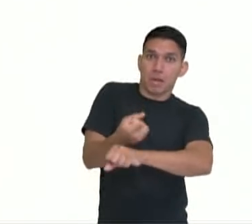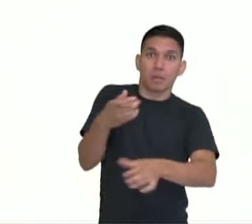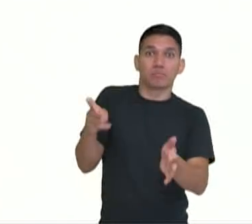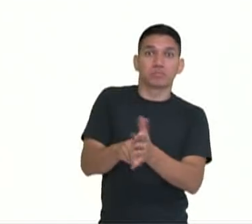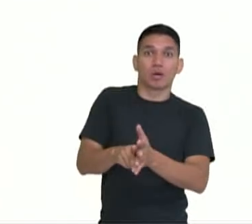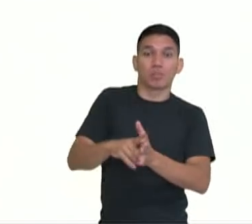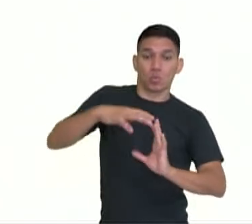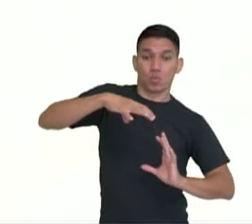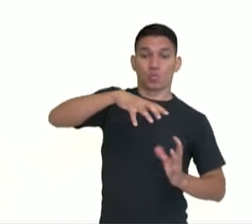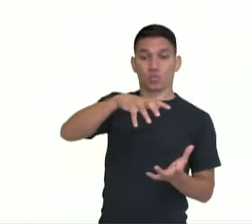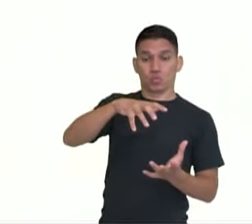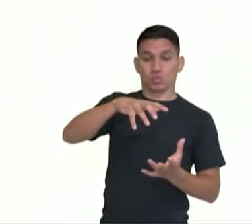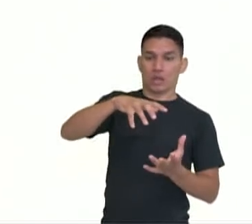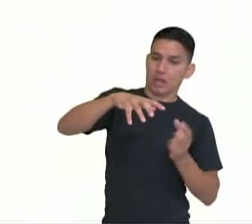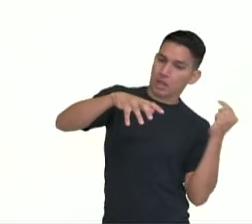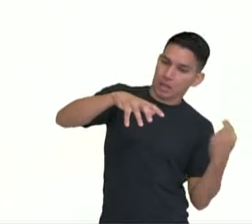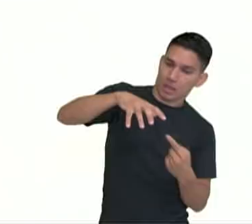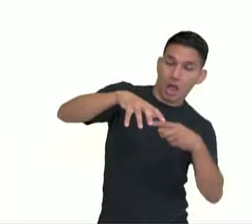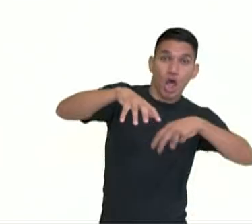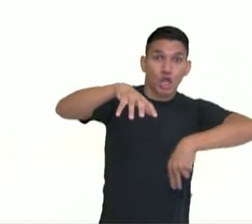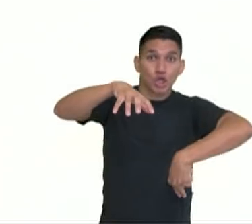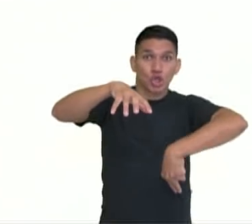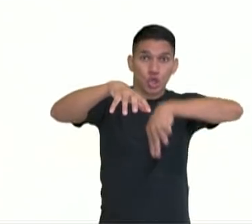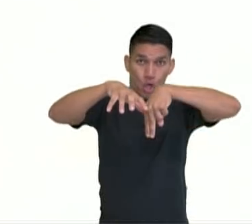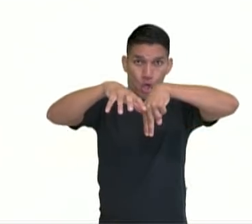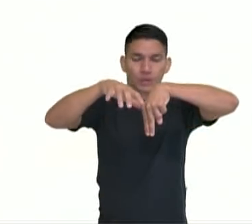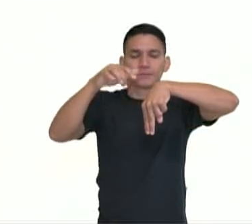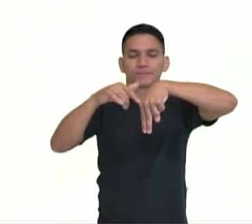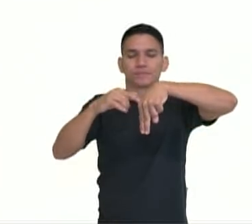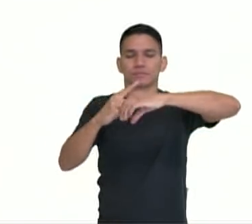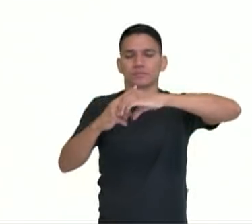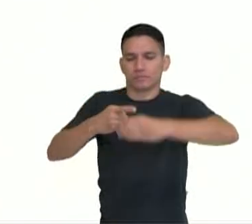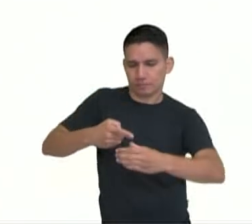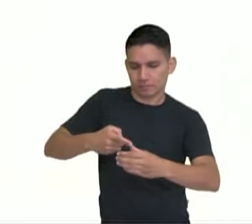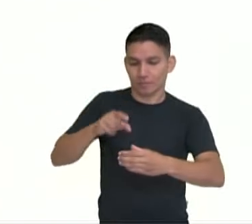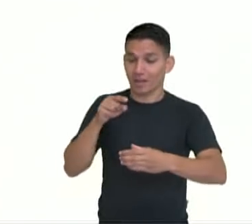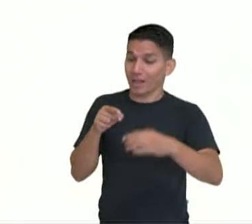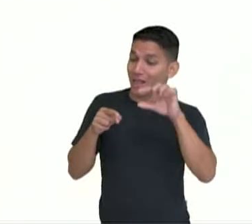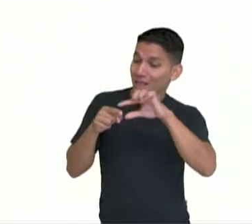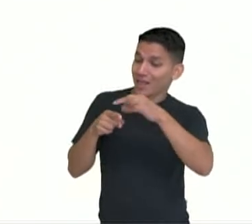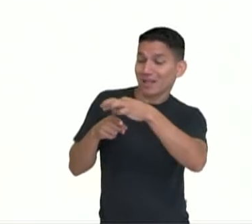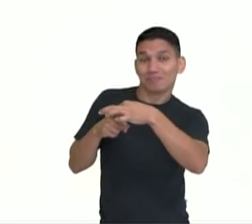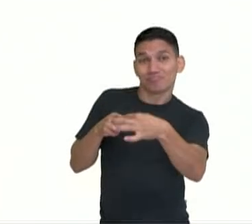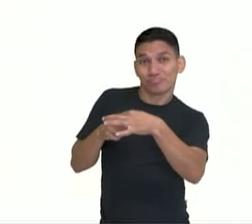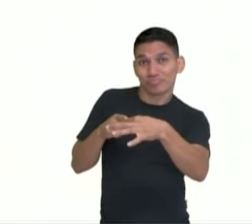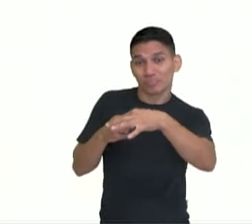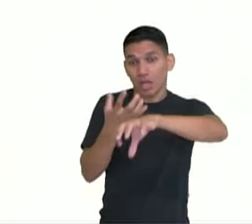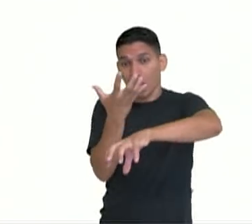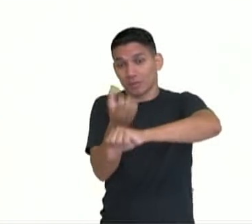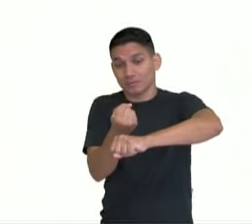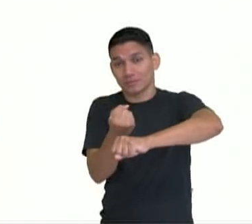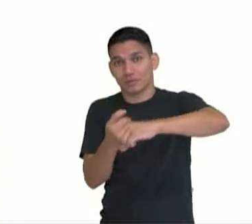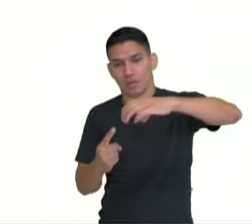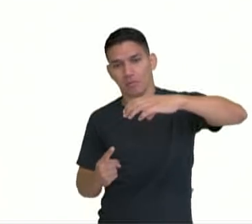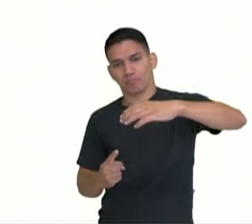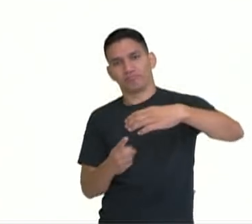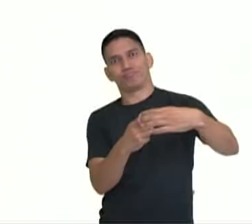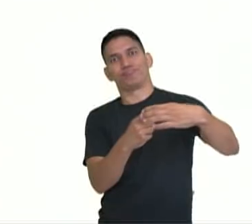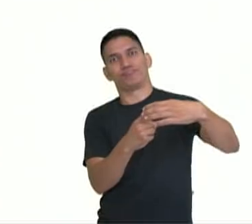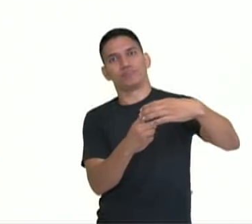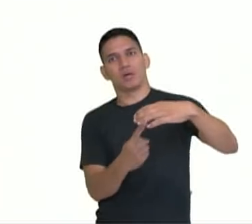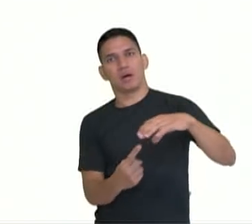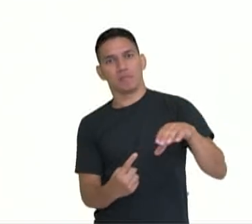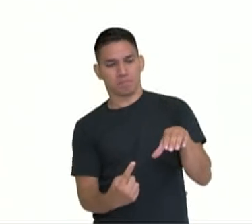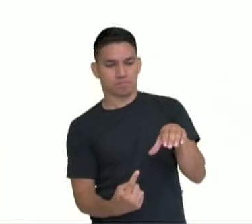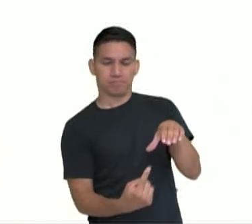planeta. E a partir daí, então, nós vamos ter esse ímã da bússola indicando esse